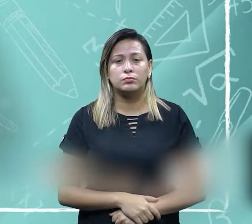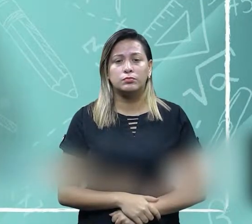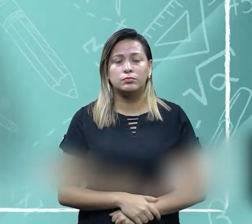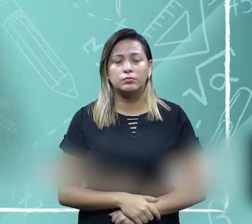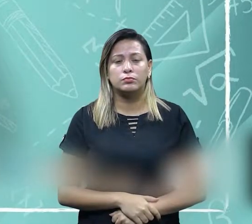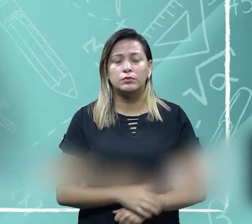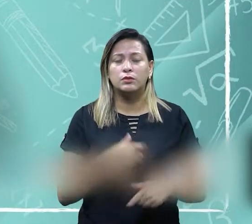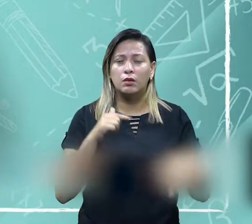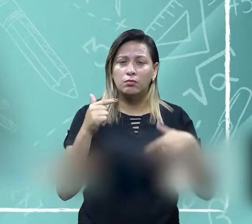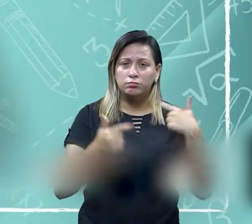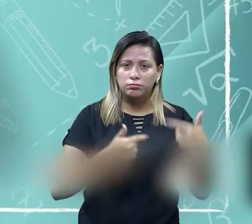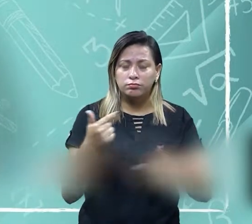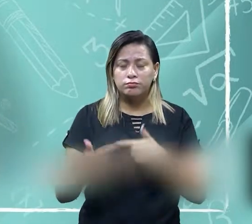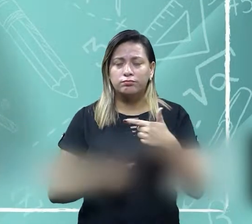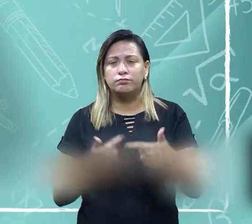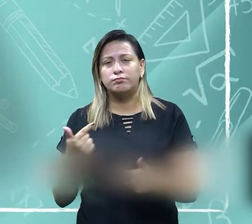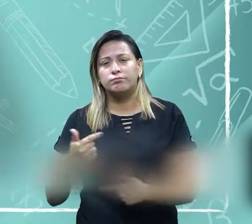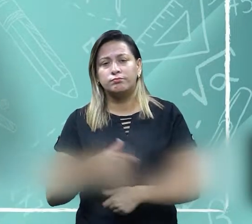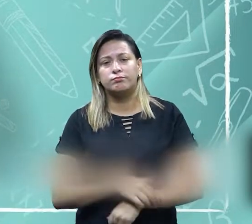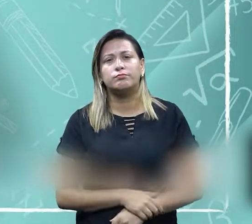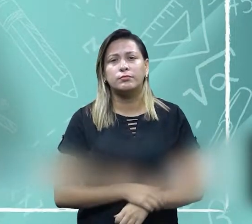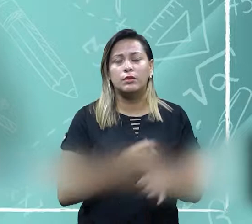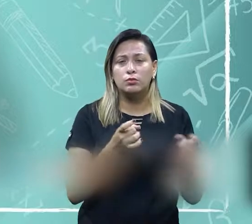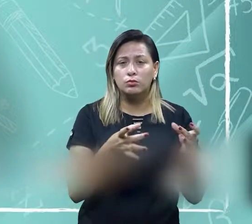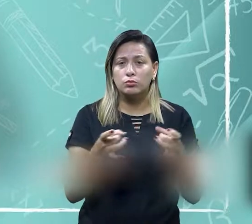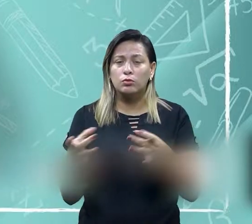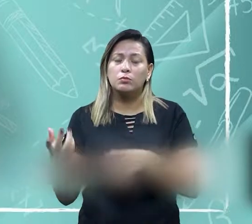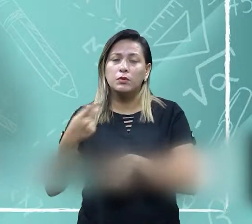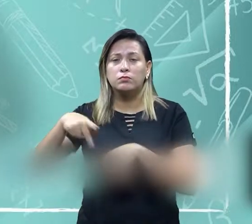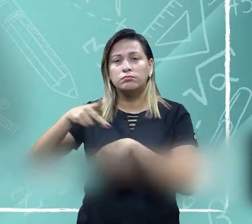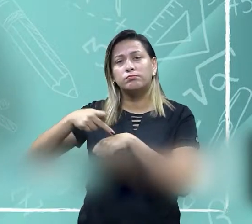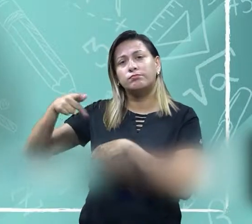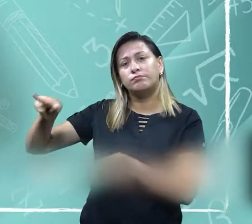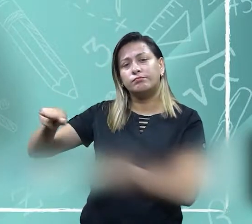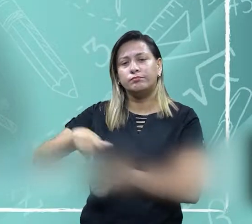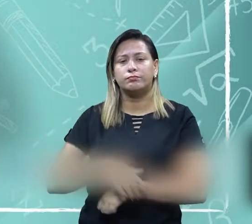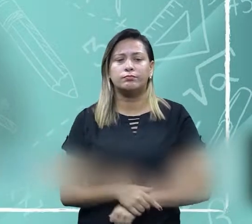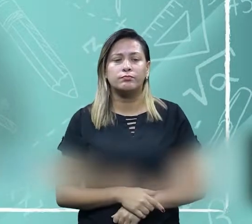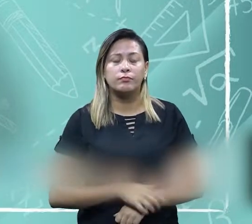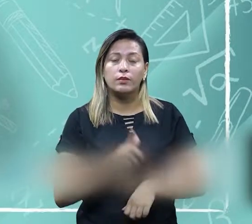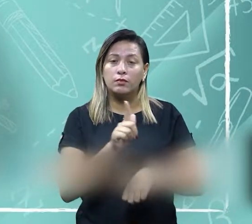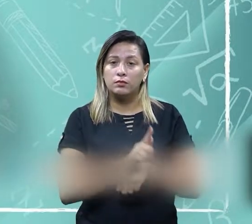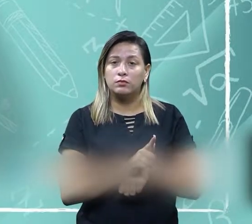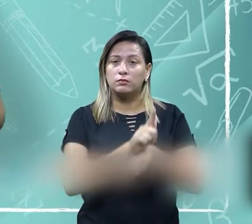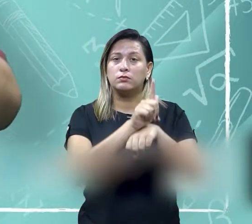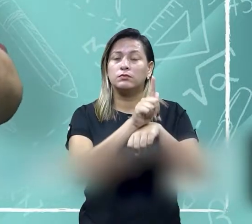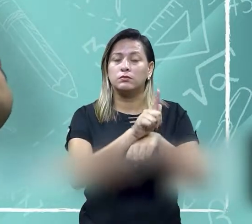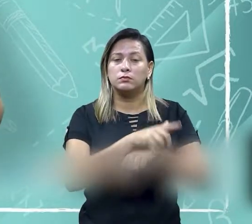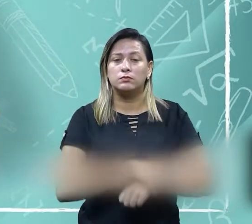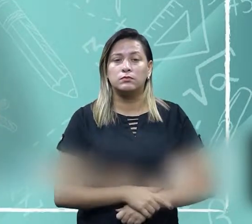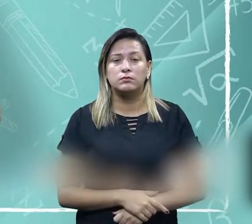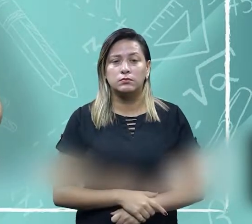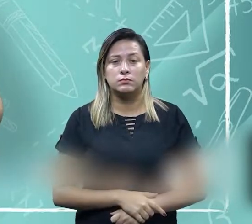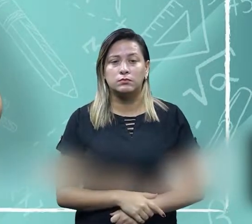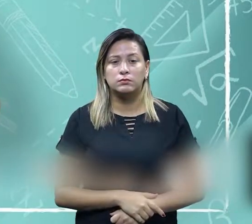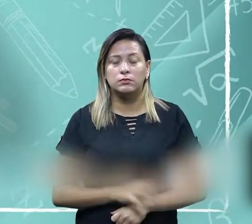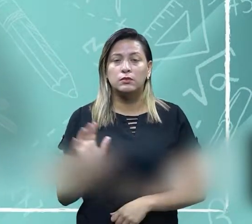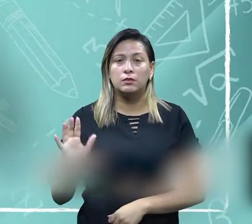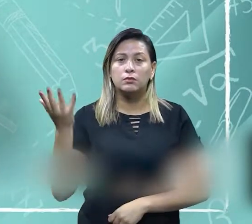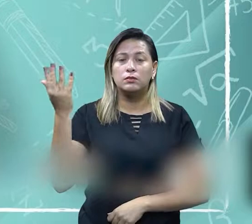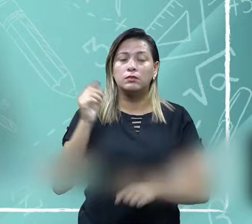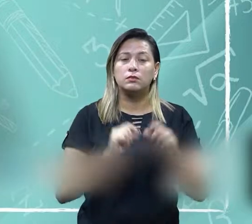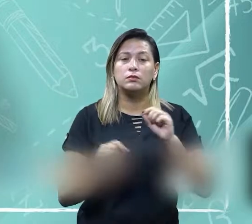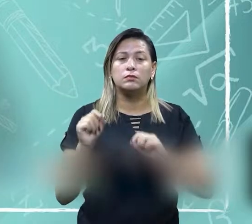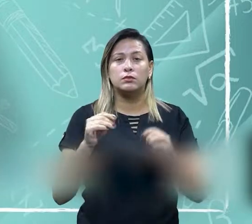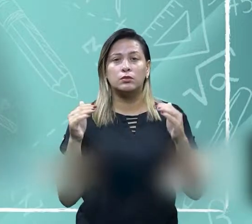trabalhar com o comércio exterior, tá bom? Então essa gestão, ela acontece de acordo com